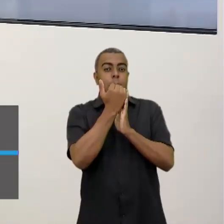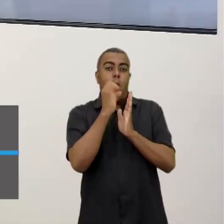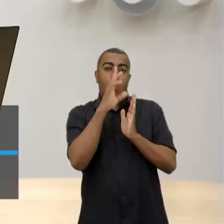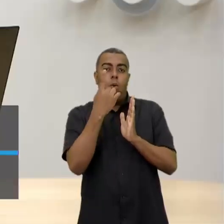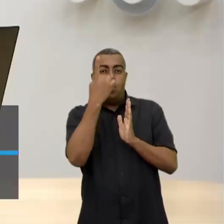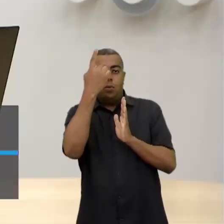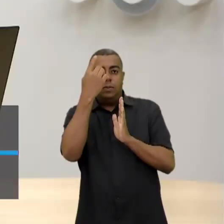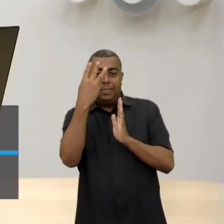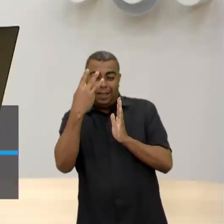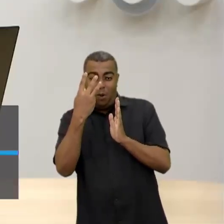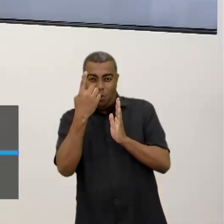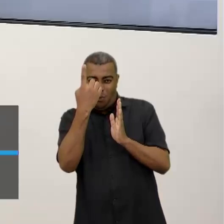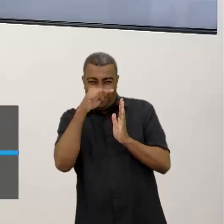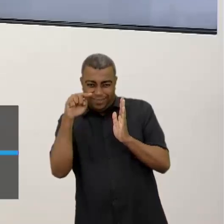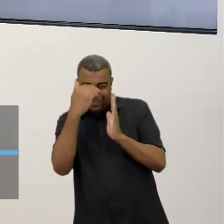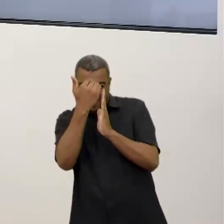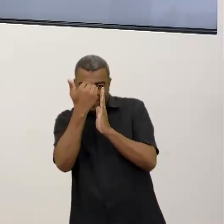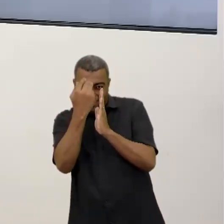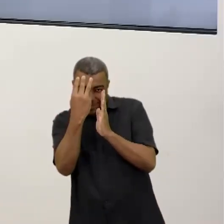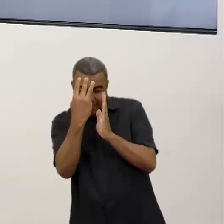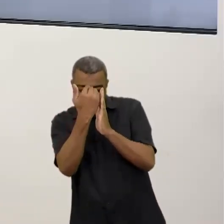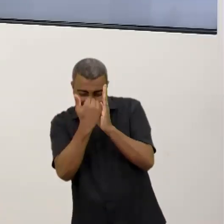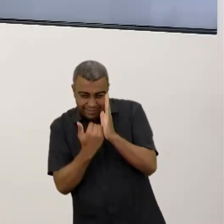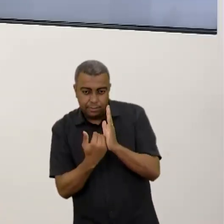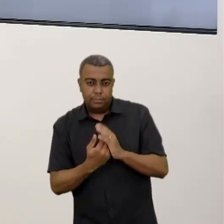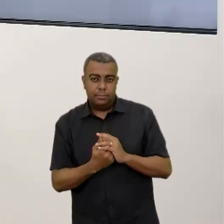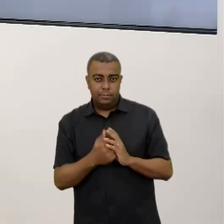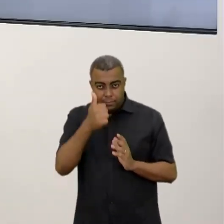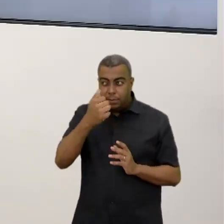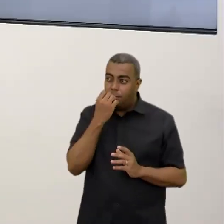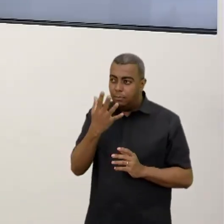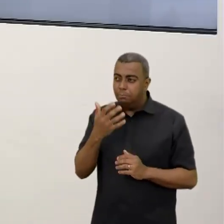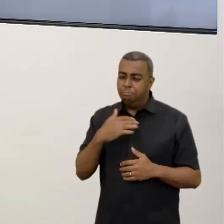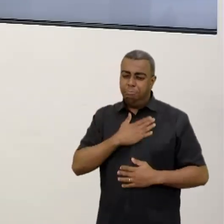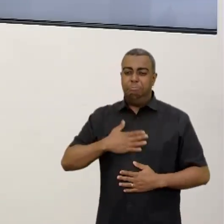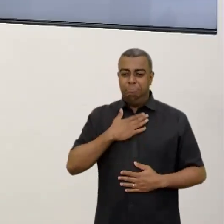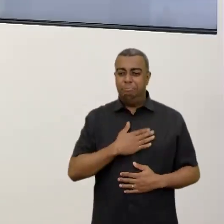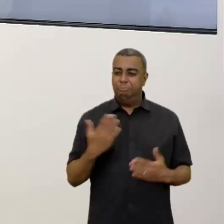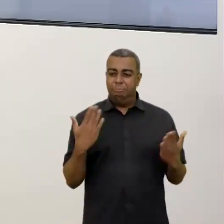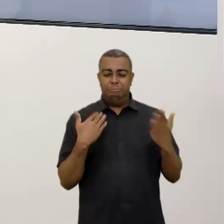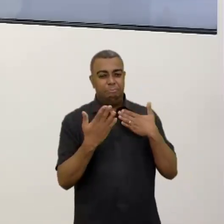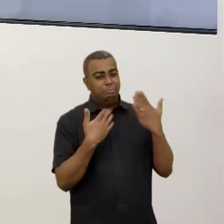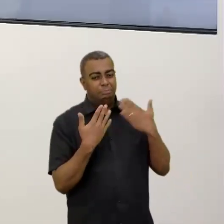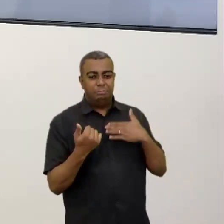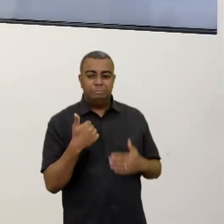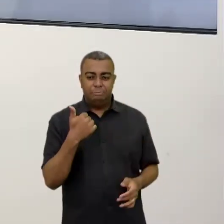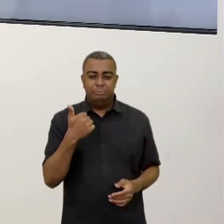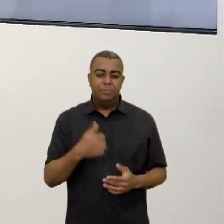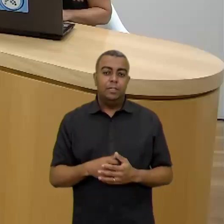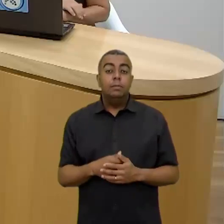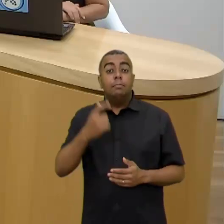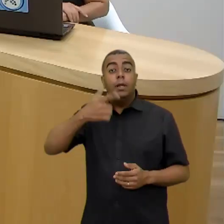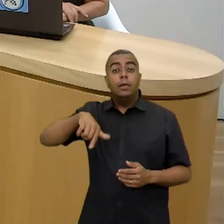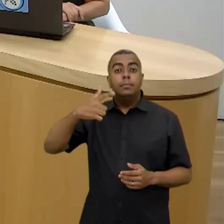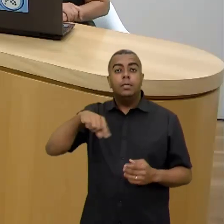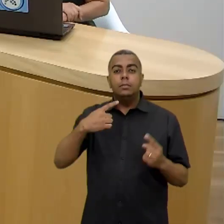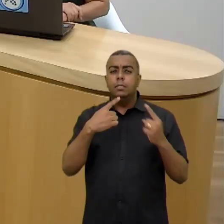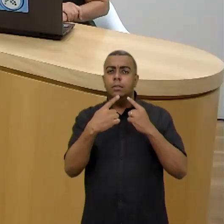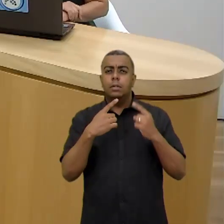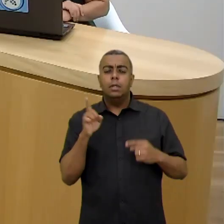Beleza? Muito bem. Muito bem. Boa discussão, né? Adorei. Vamos dar seguimento aqui, vamos ver o que... Tem mais gente comentando aí,